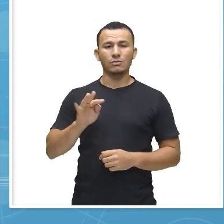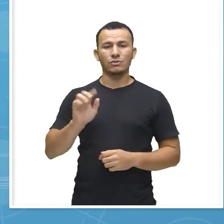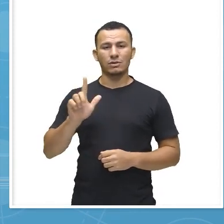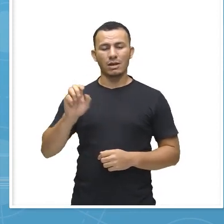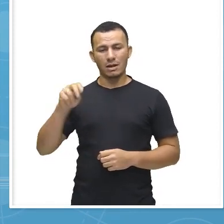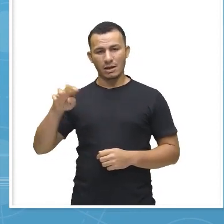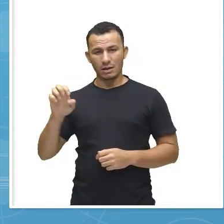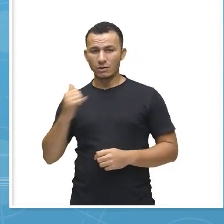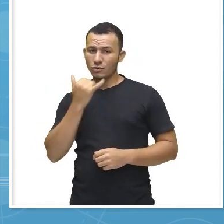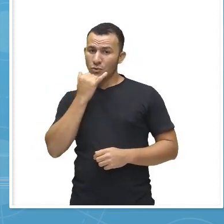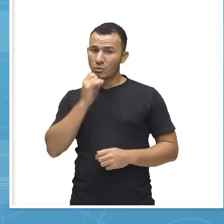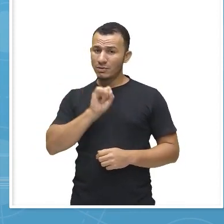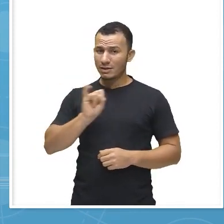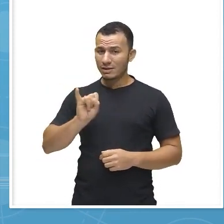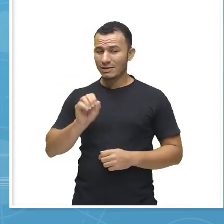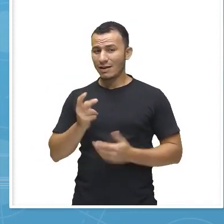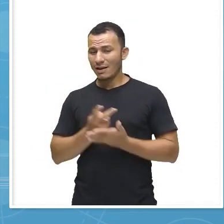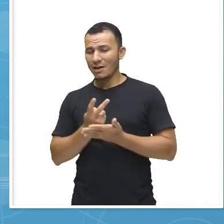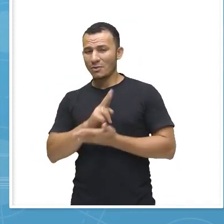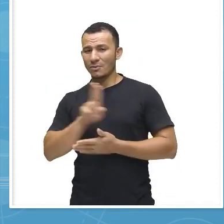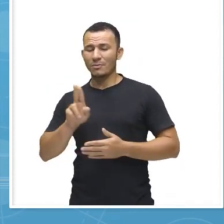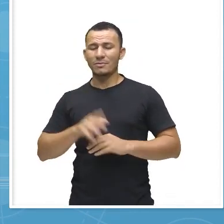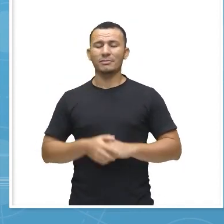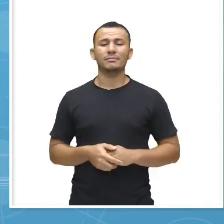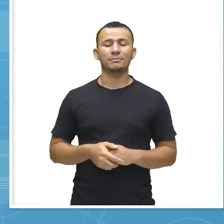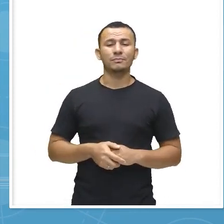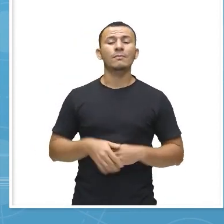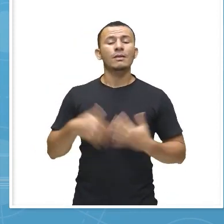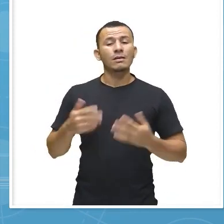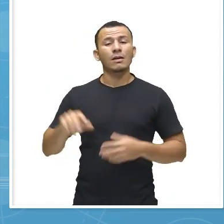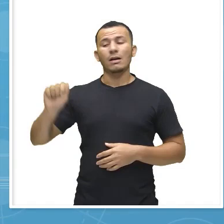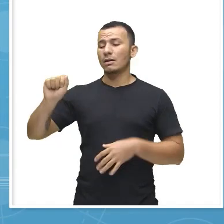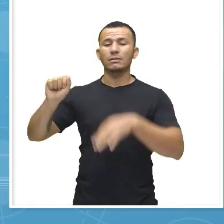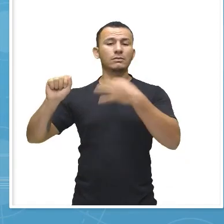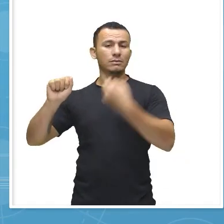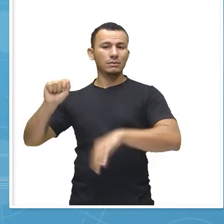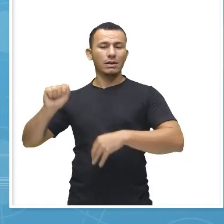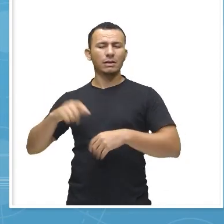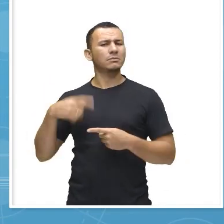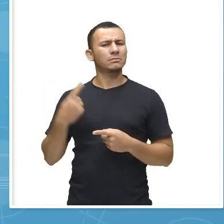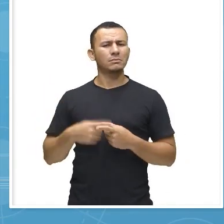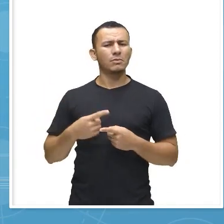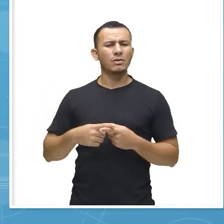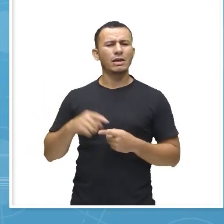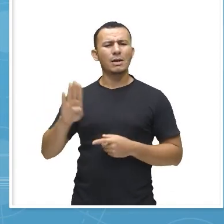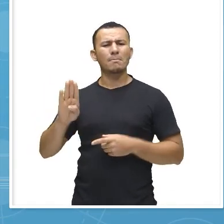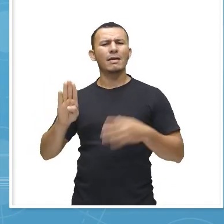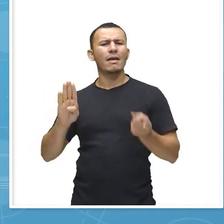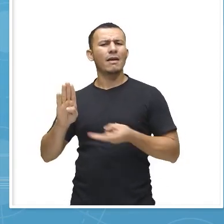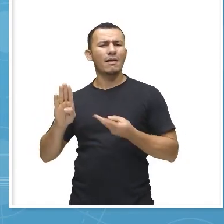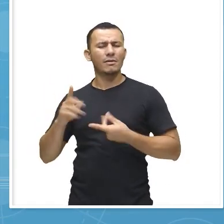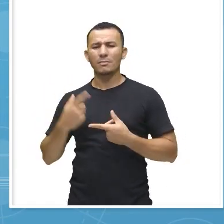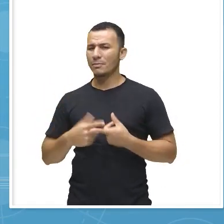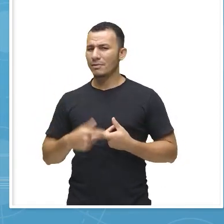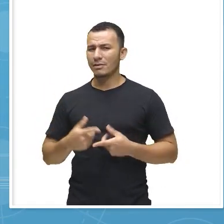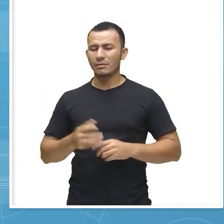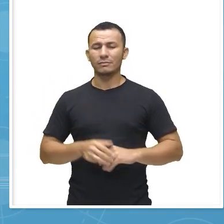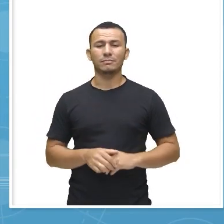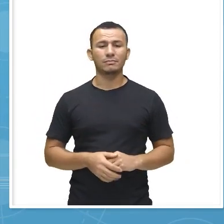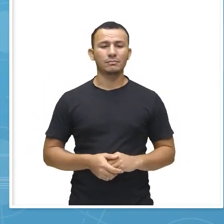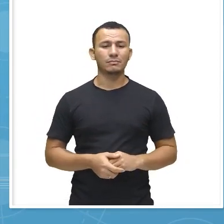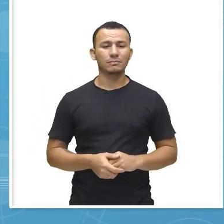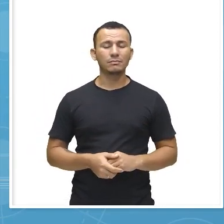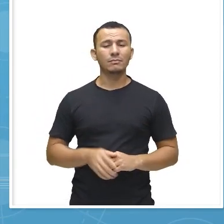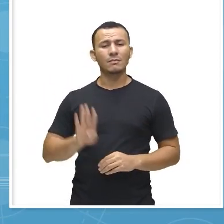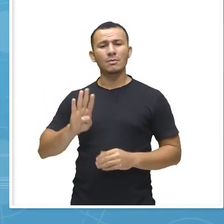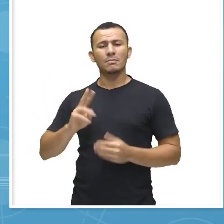pronunciei errado, desculpe, tá bom? Então a alternativa correta é a letra A. Olha só por que a B tá errada. Volta lá para nós. A B